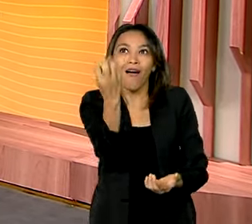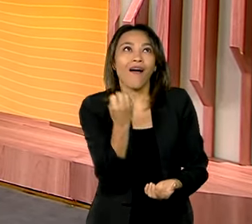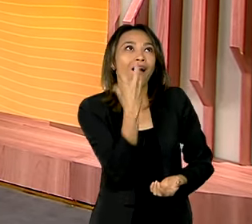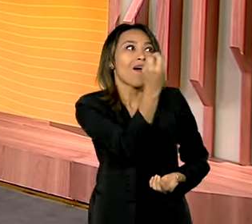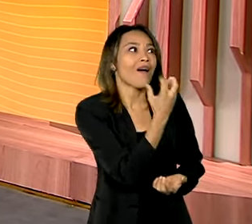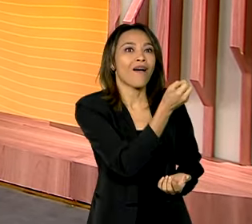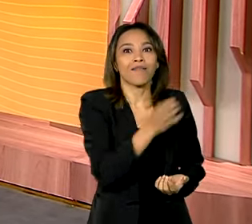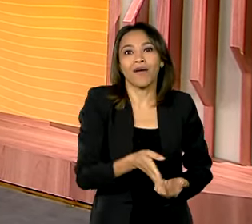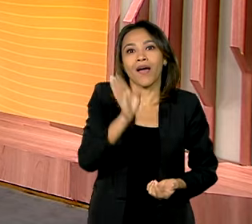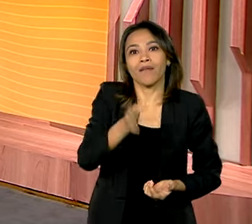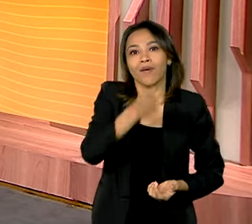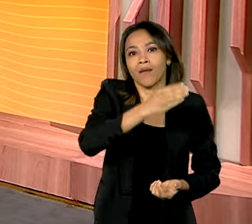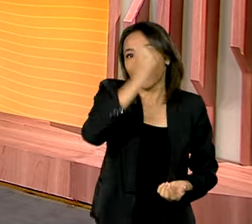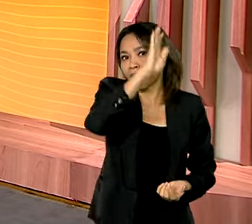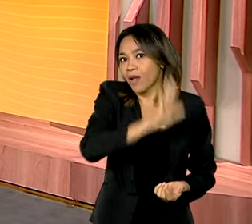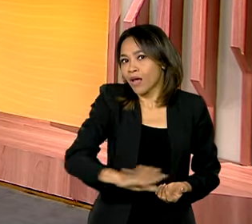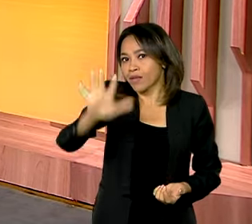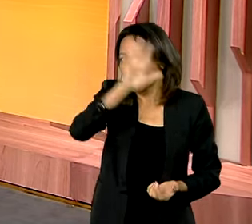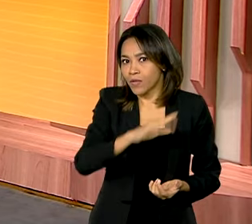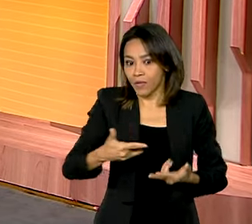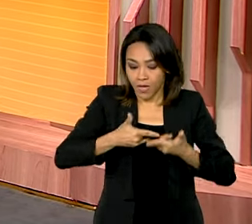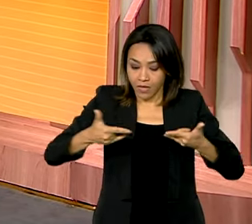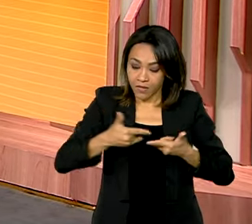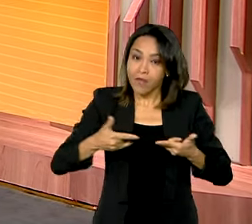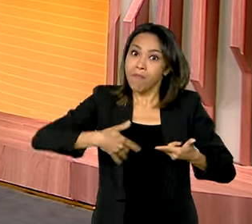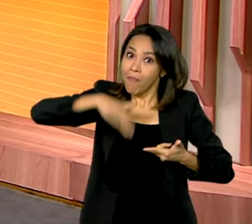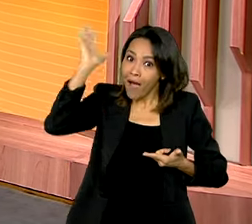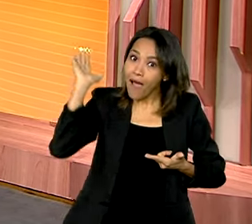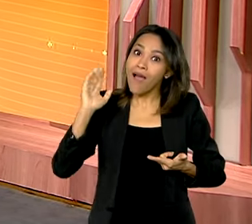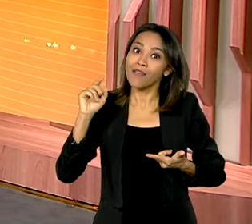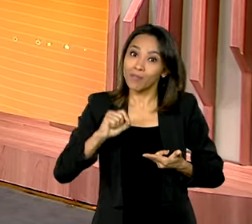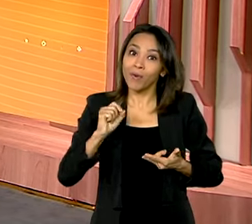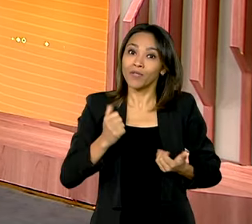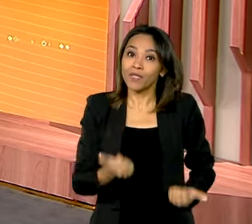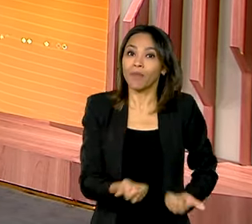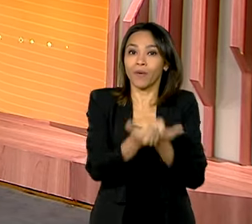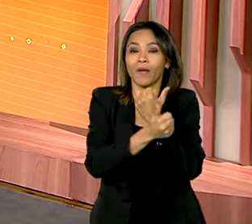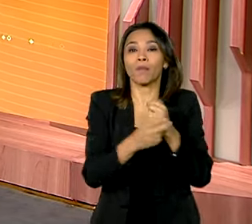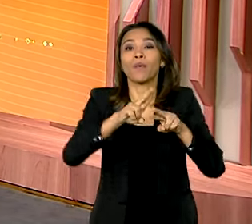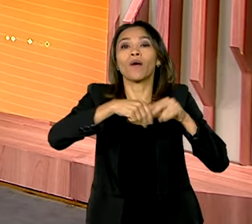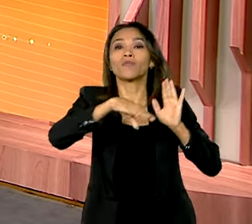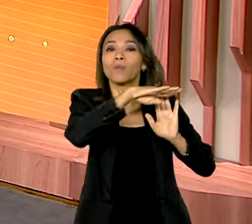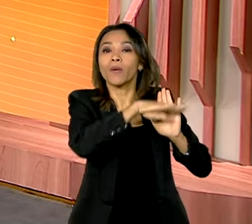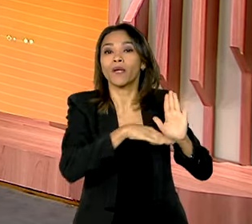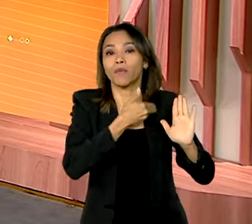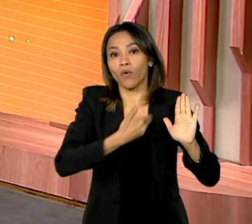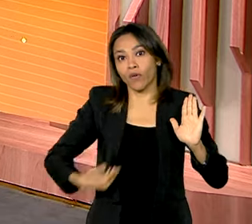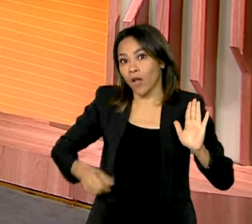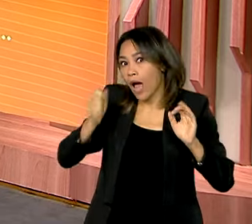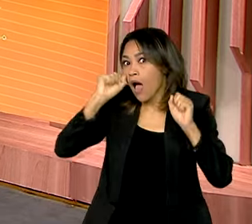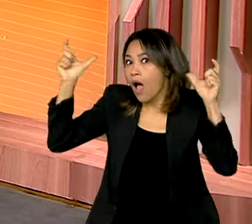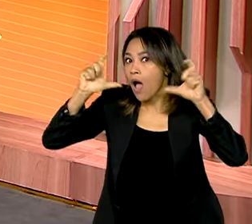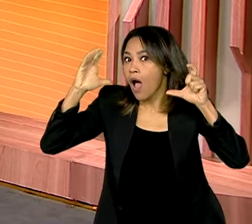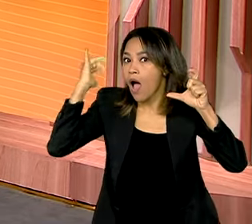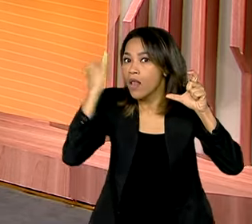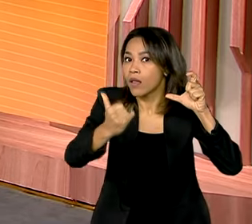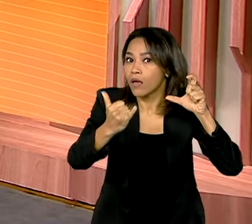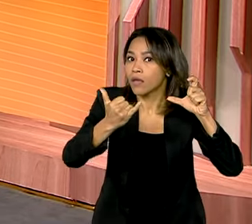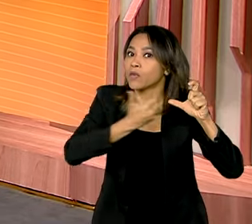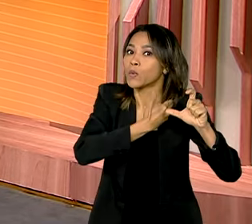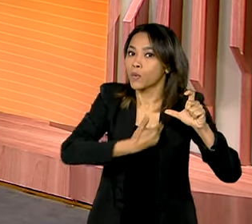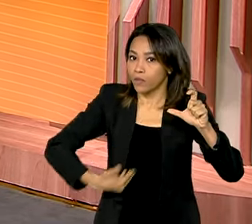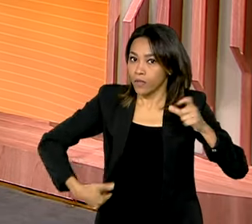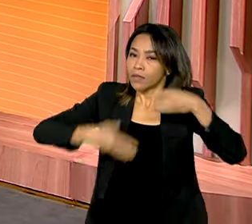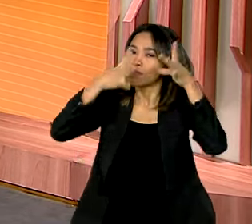país e as viagens podem aumentar ainda mais com o programa Voa Brasil. Mas olha, tem um alerta do governo, hein? E a gente vai saber os